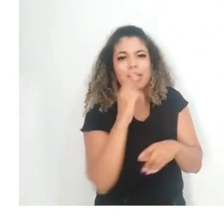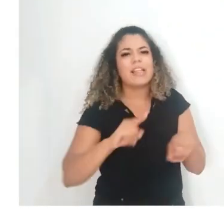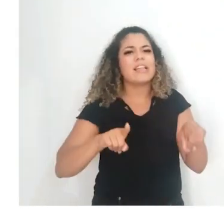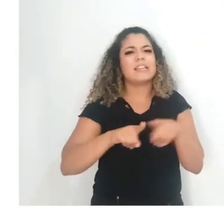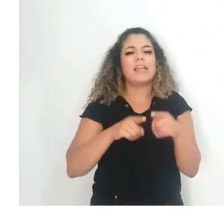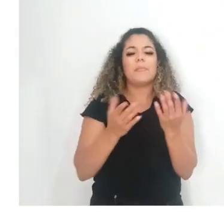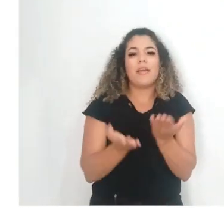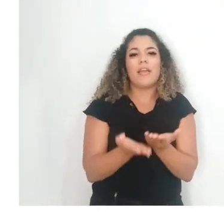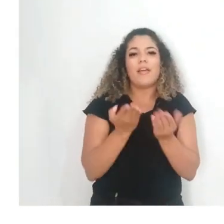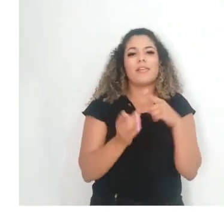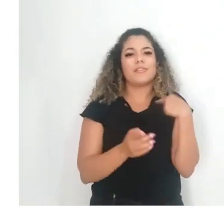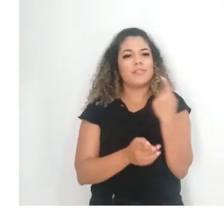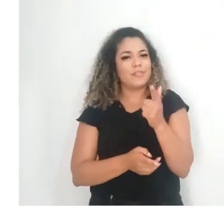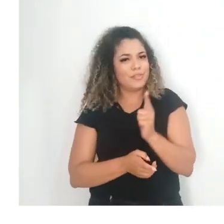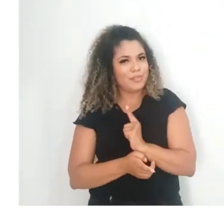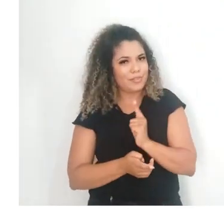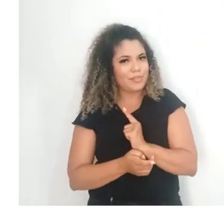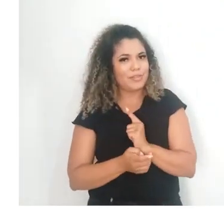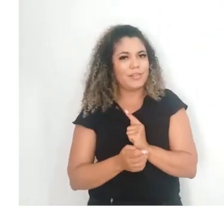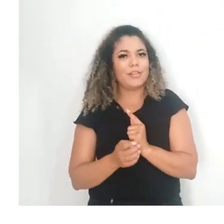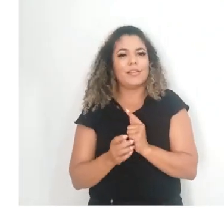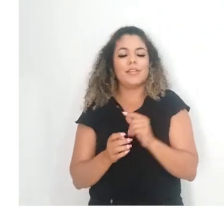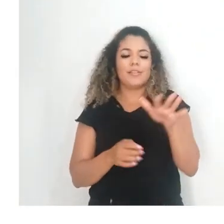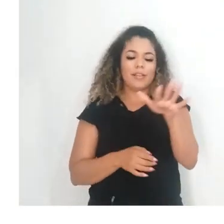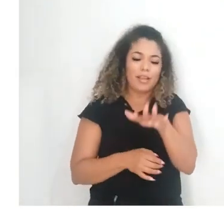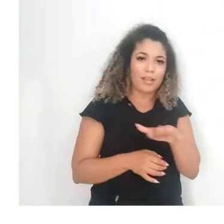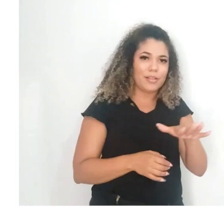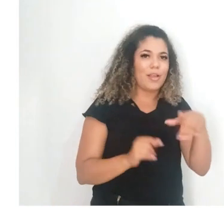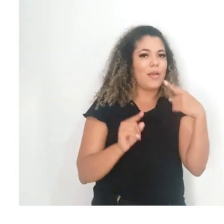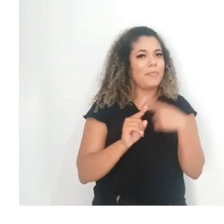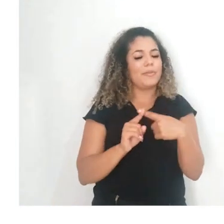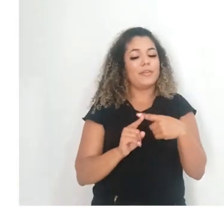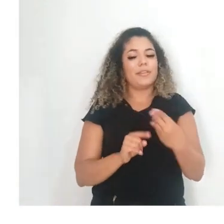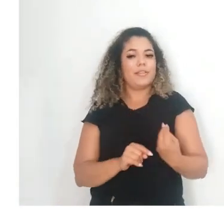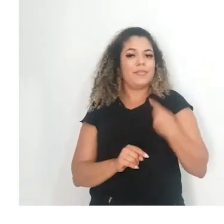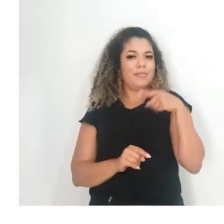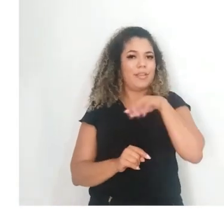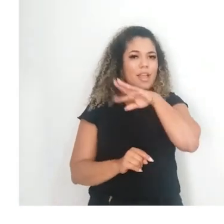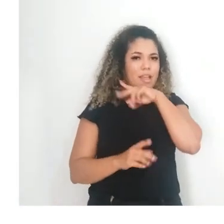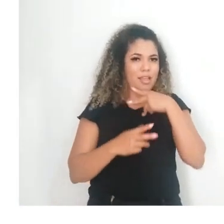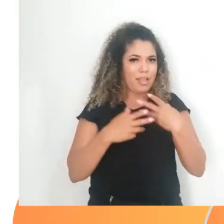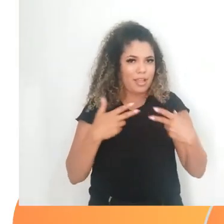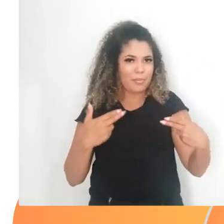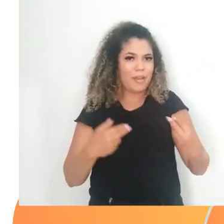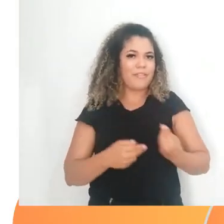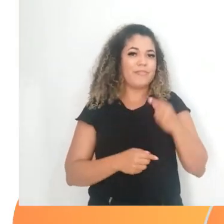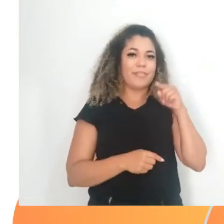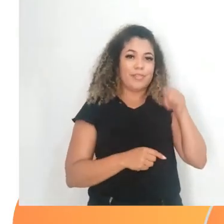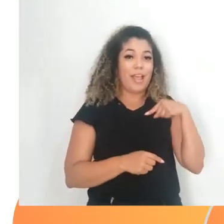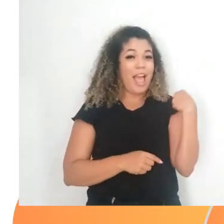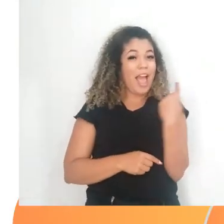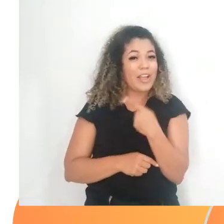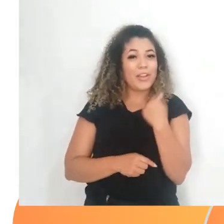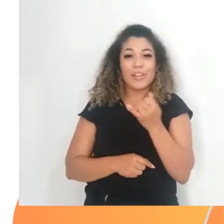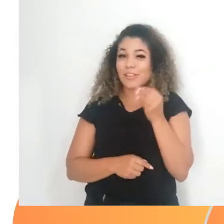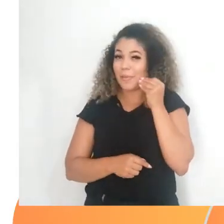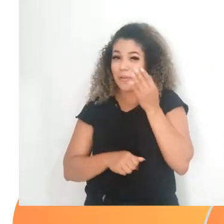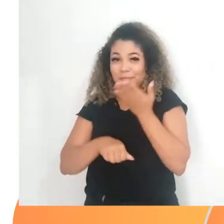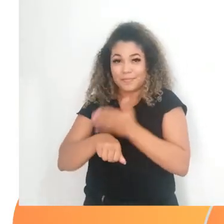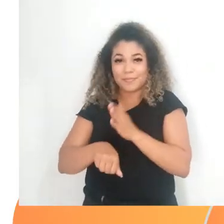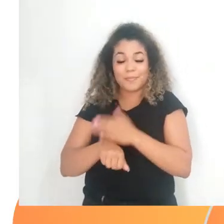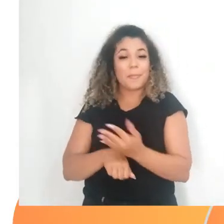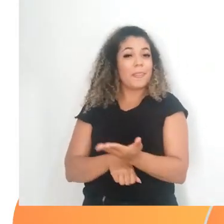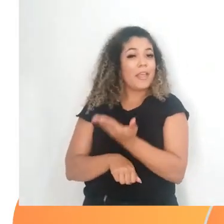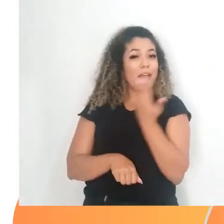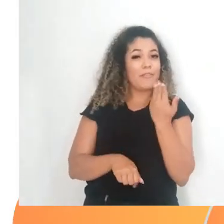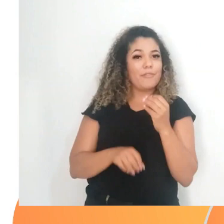todo o equilíbrio que nós temos ali naquela região por conta desses animais. Agora é a nossa vez de praticar.